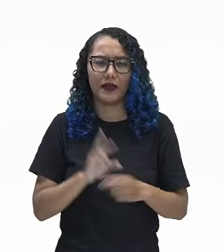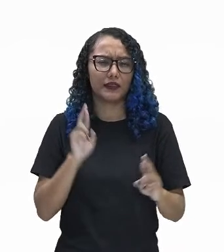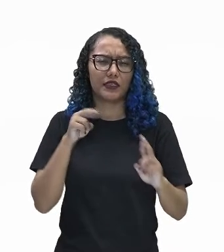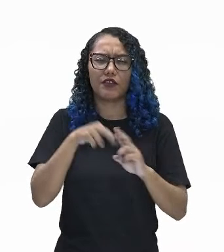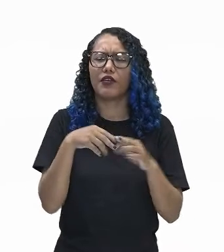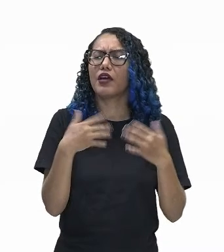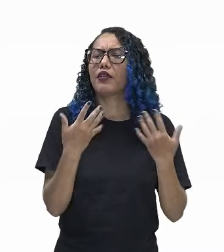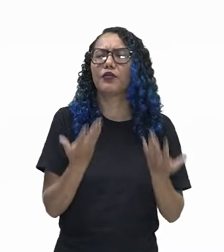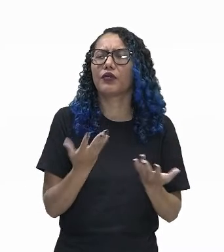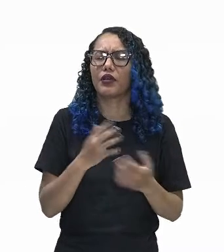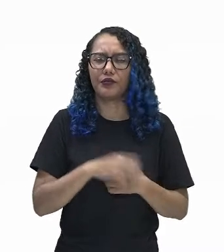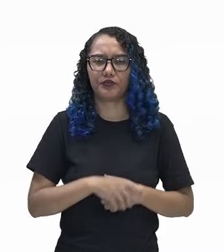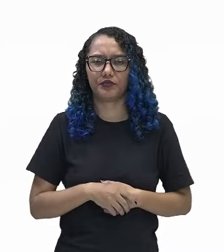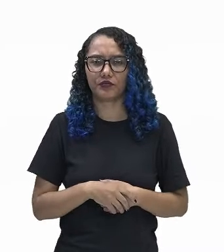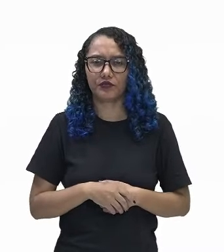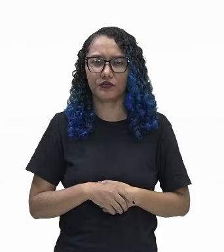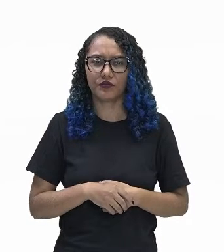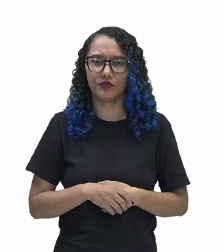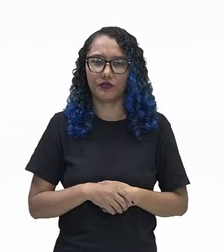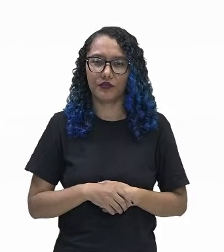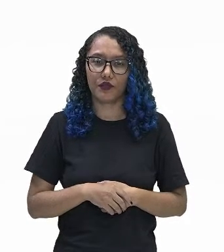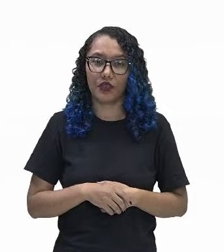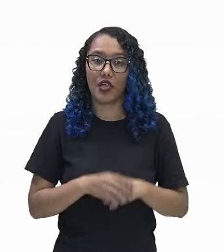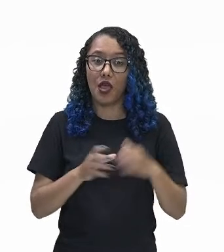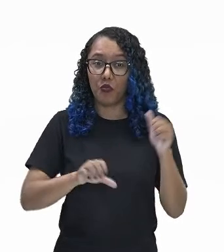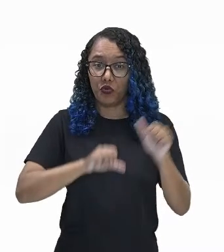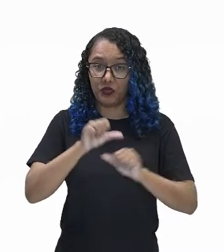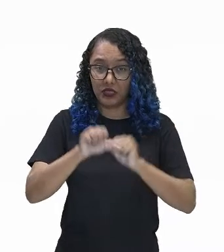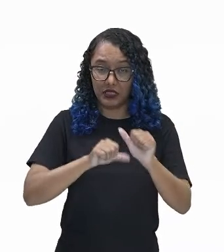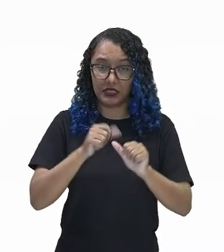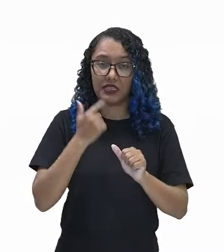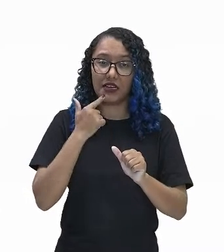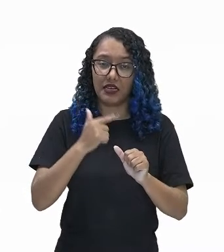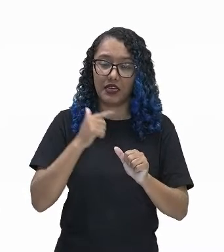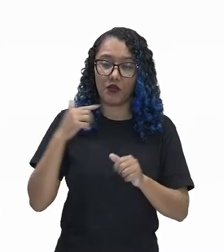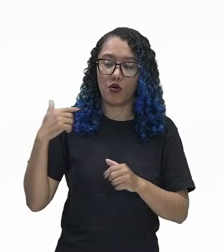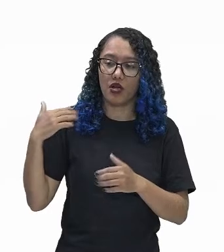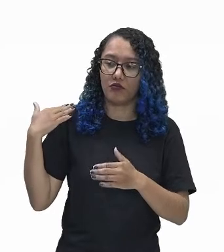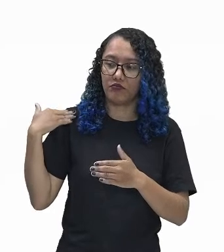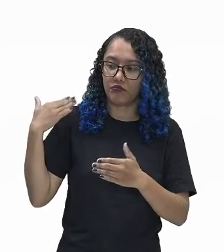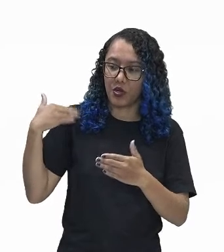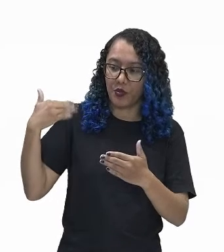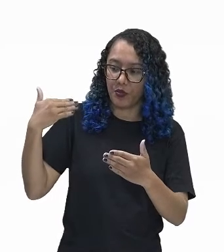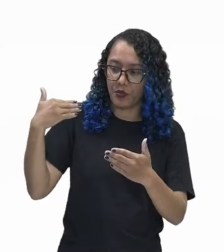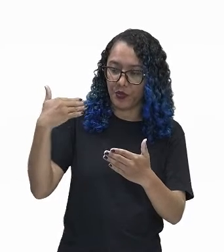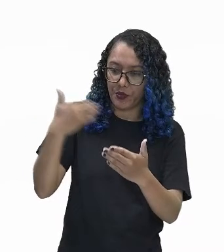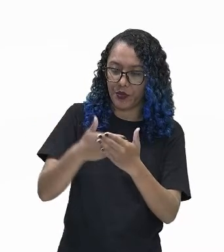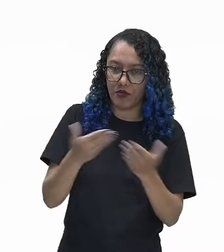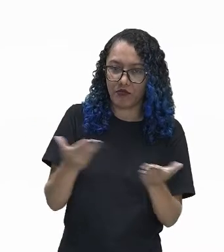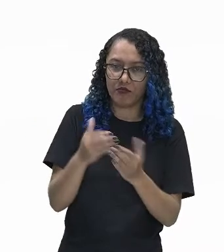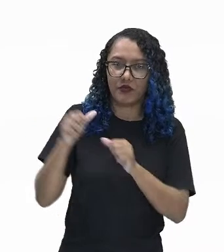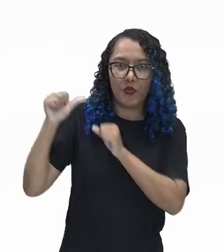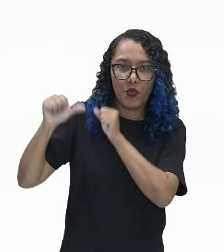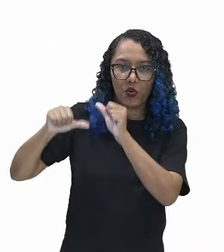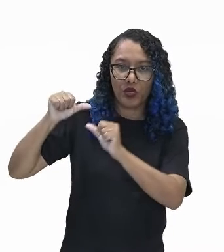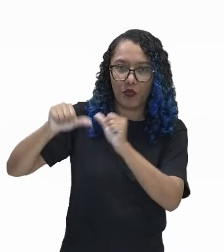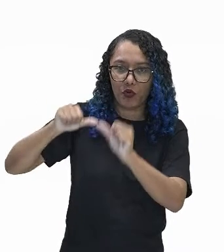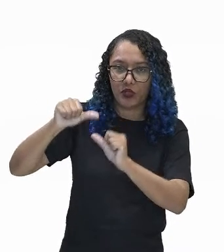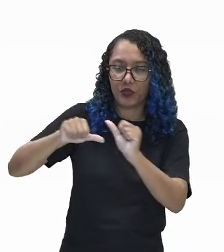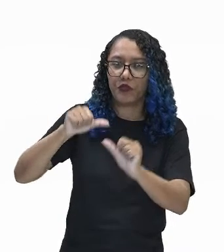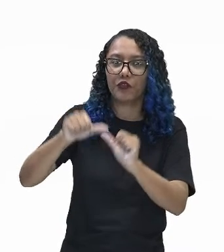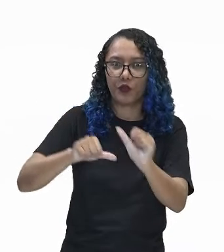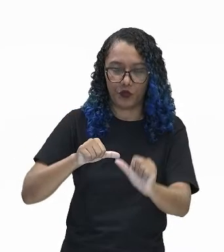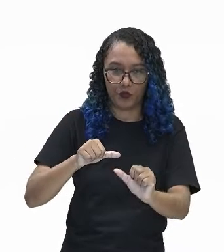né, ao quê? A mudança da língua no decorrer do tempo, certo? Olha